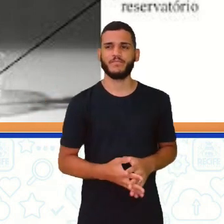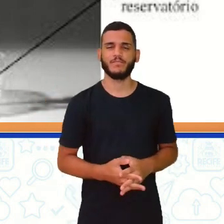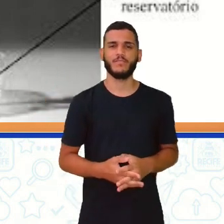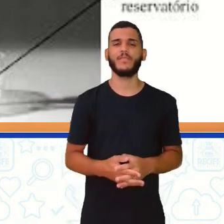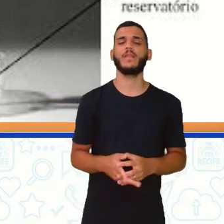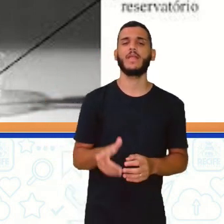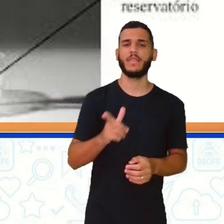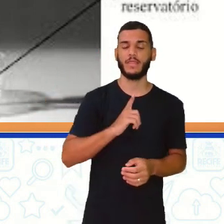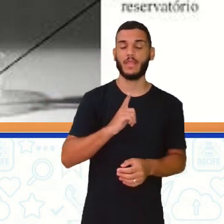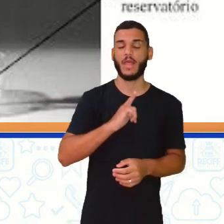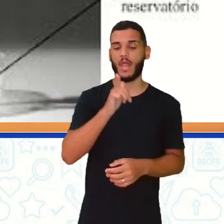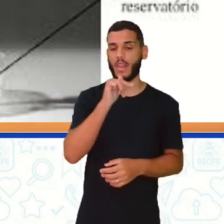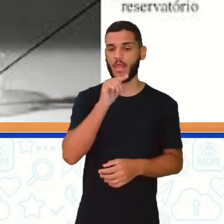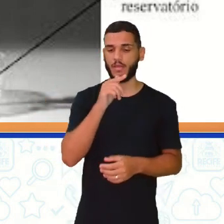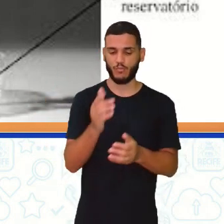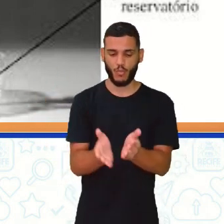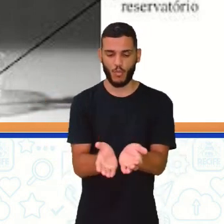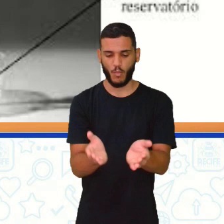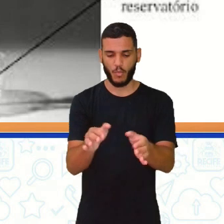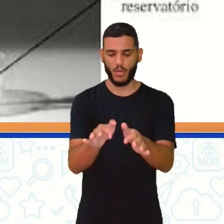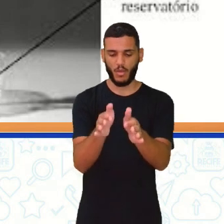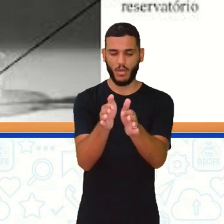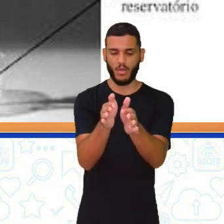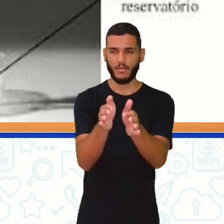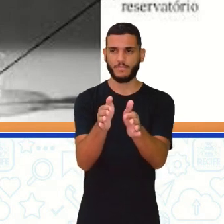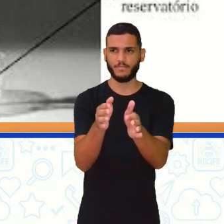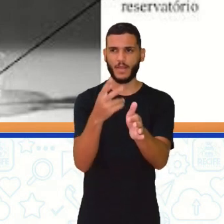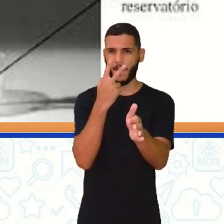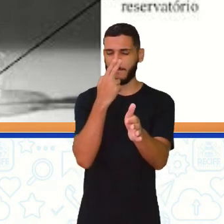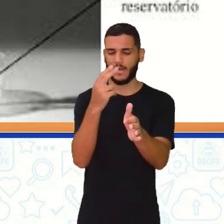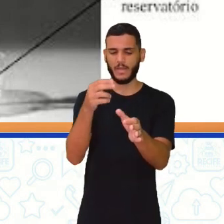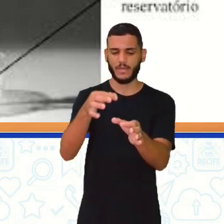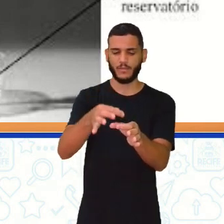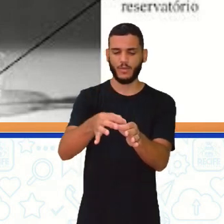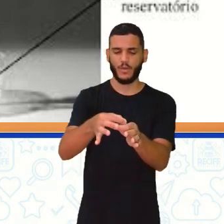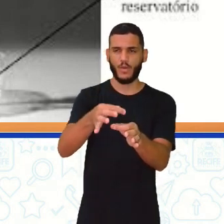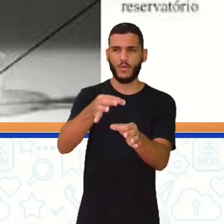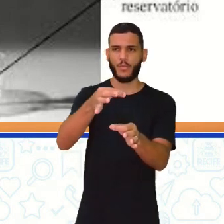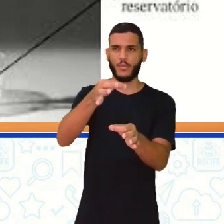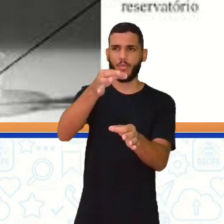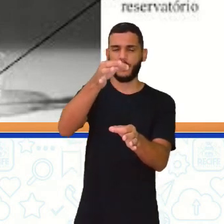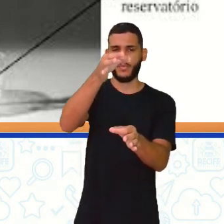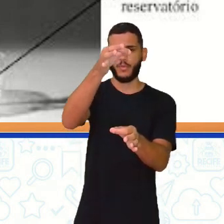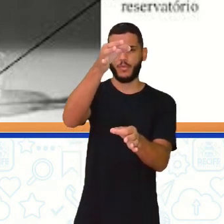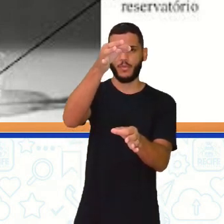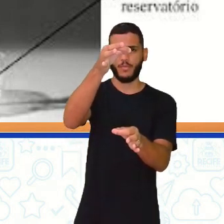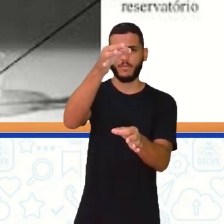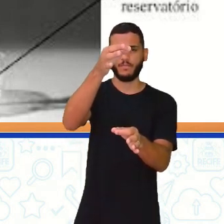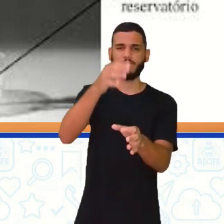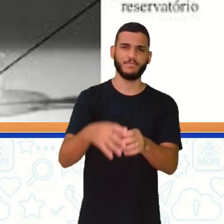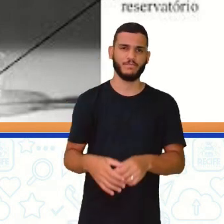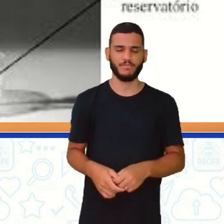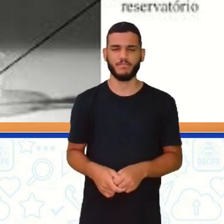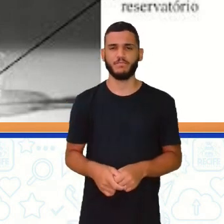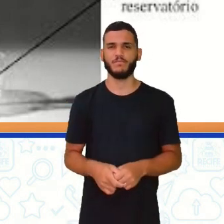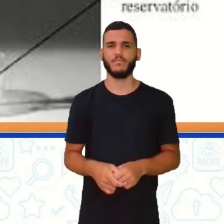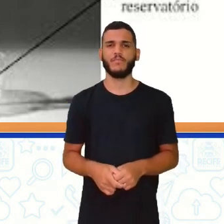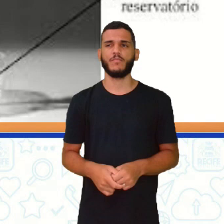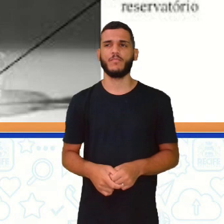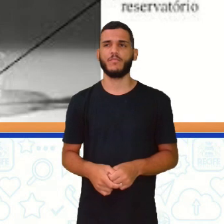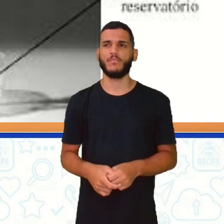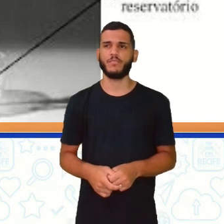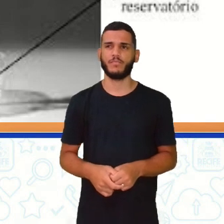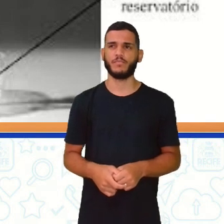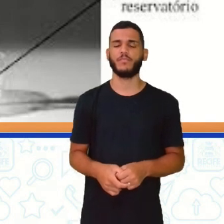desse reservatório e como se fosse um tubo, né? E esse tubo aí, olha, até lá em cima, onde como